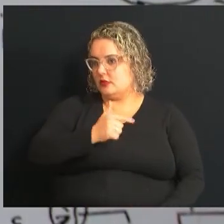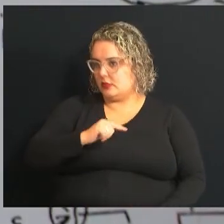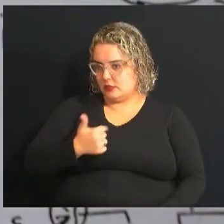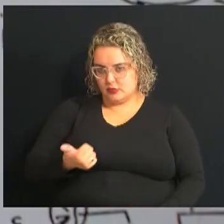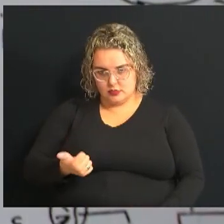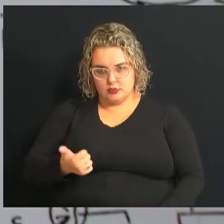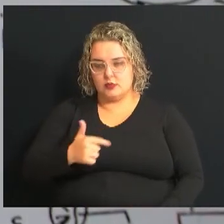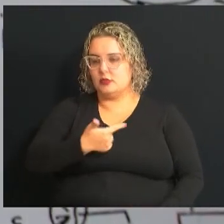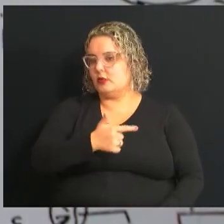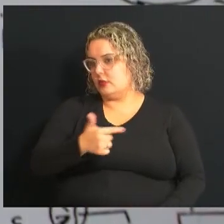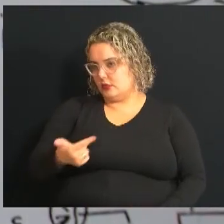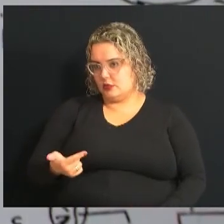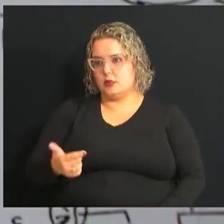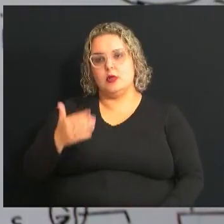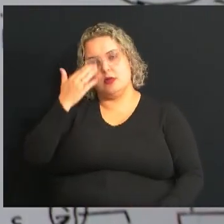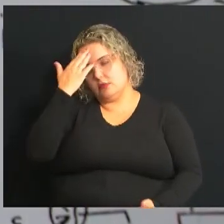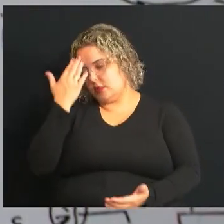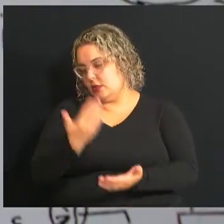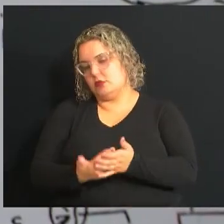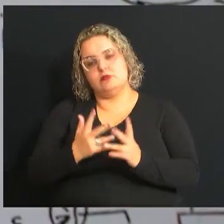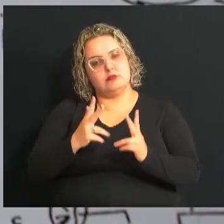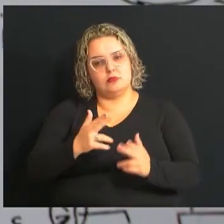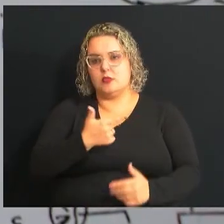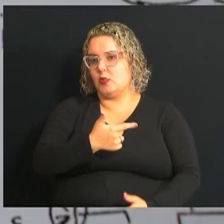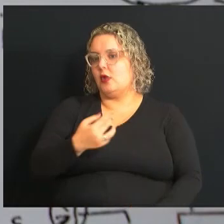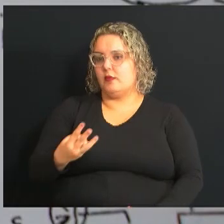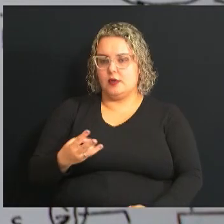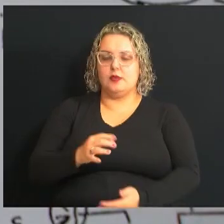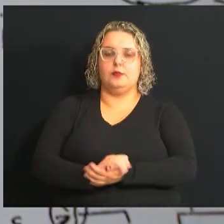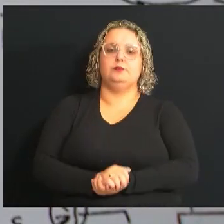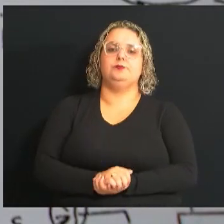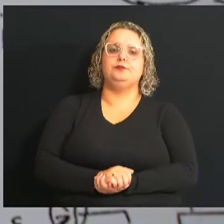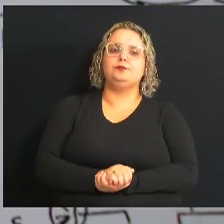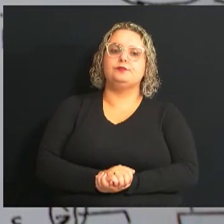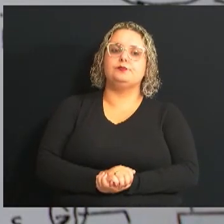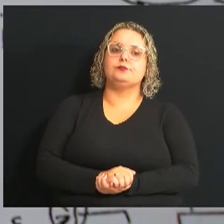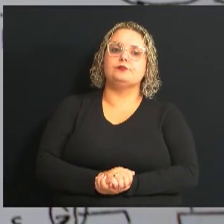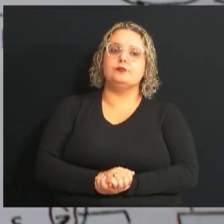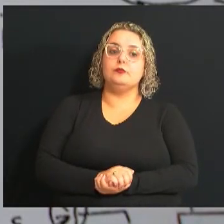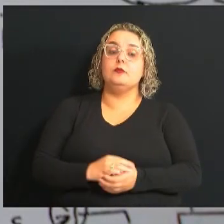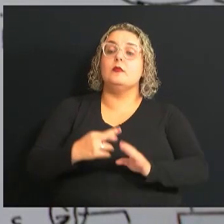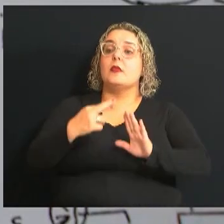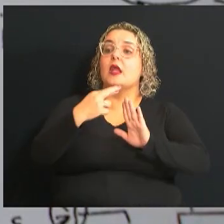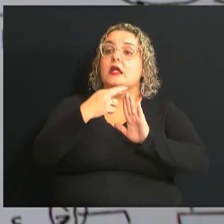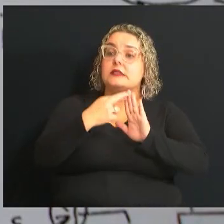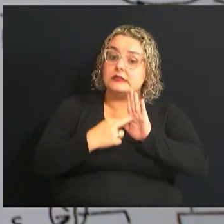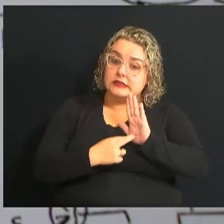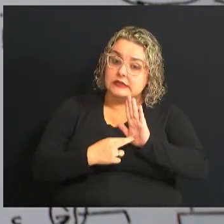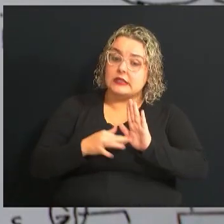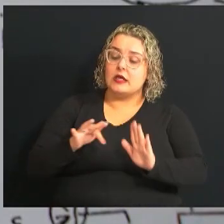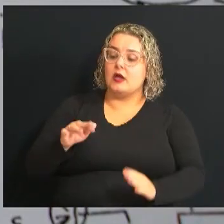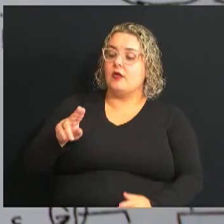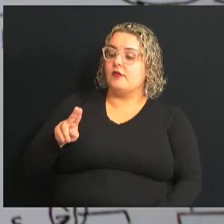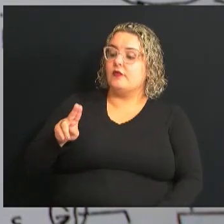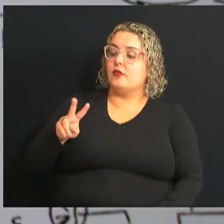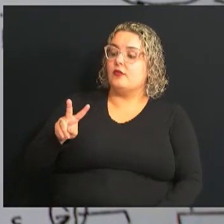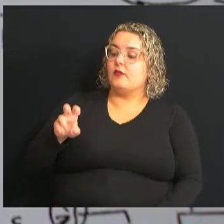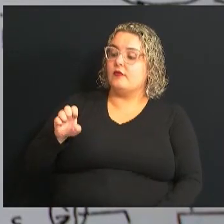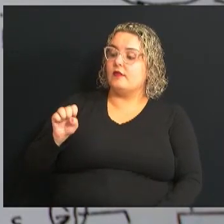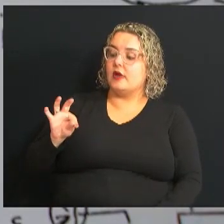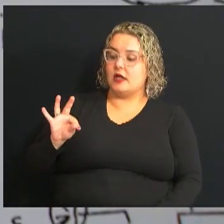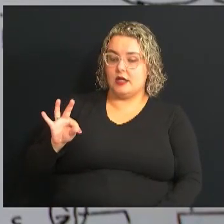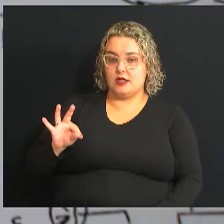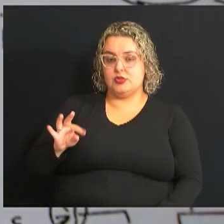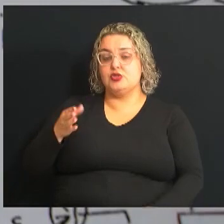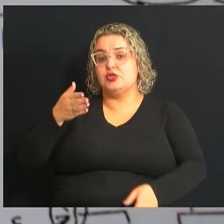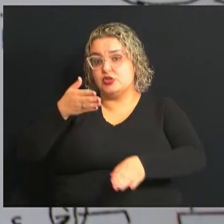que 2023 vai seguir esse mesmo perfil. E na questão da redação aí na FUVEST, geralmente ela entra